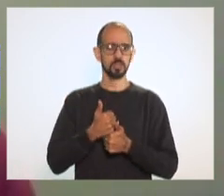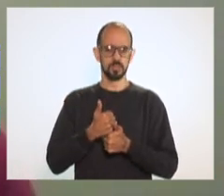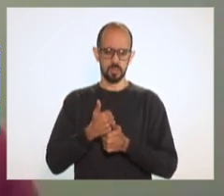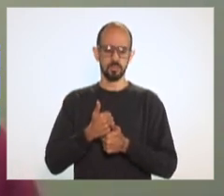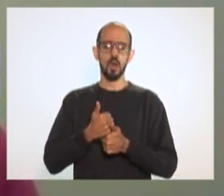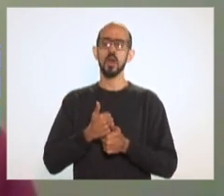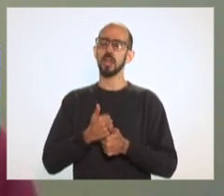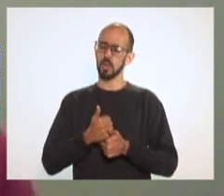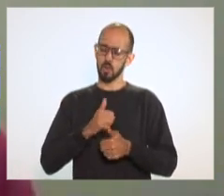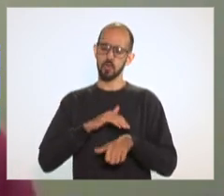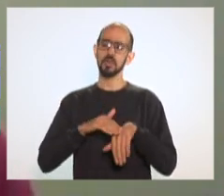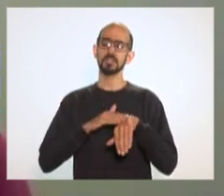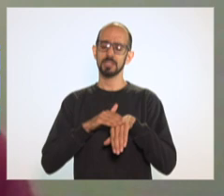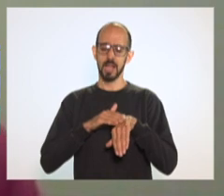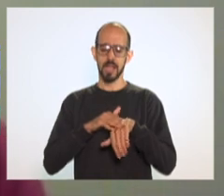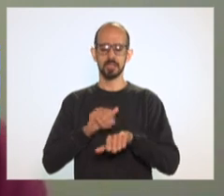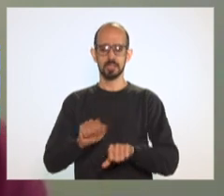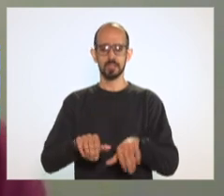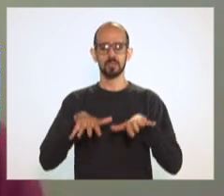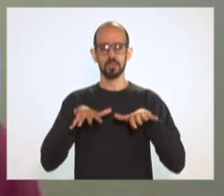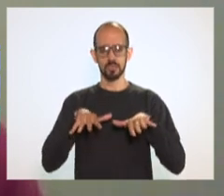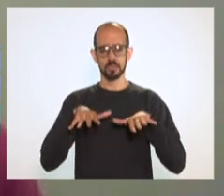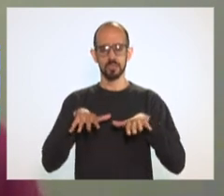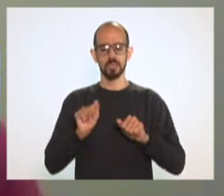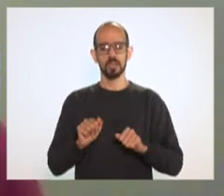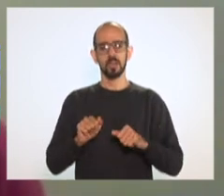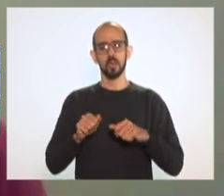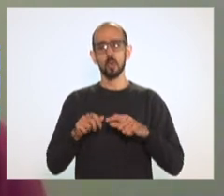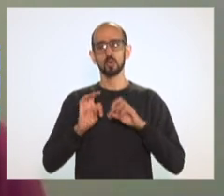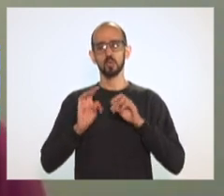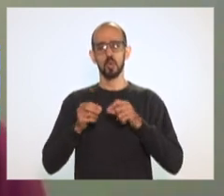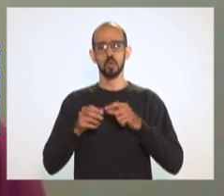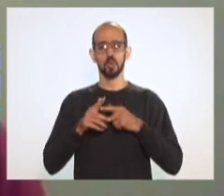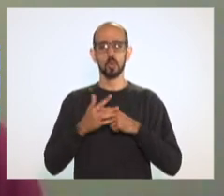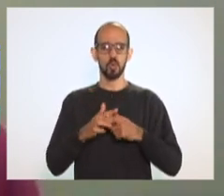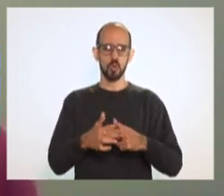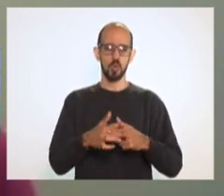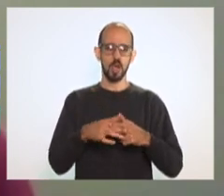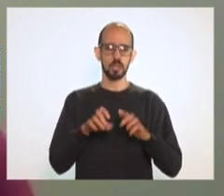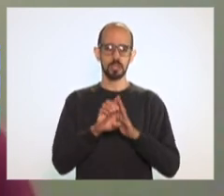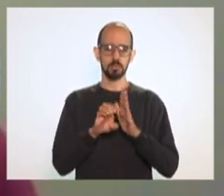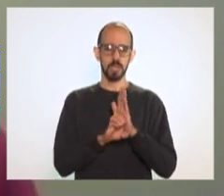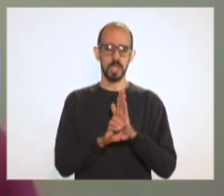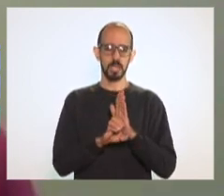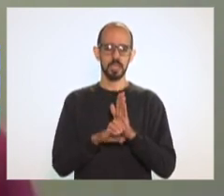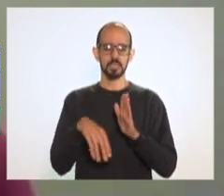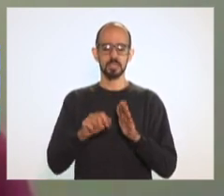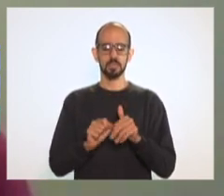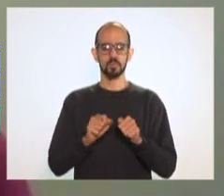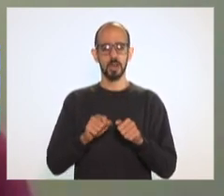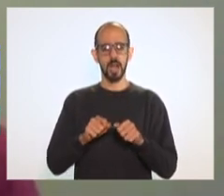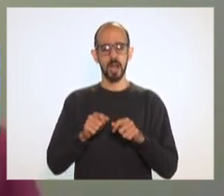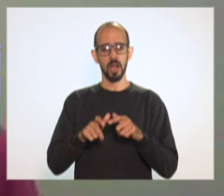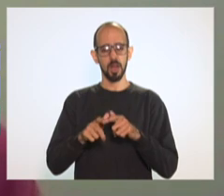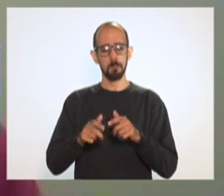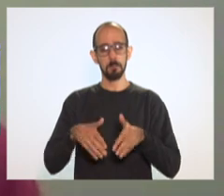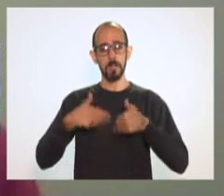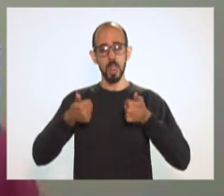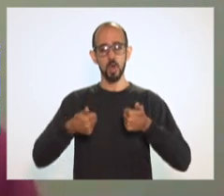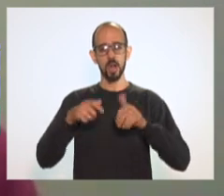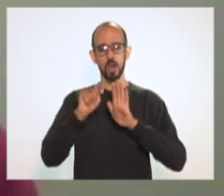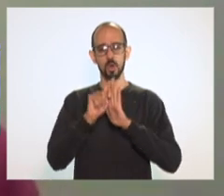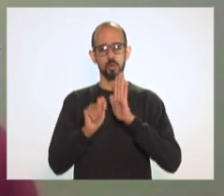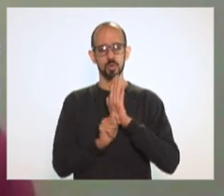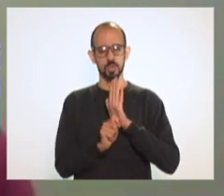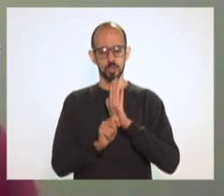debatido nessa audiência à luz das emendas que foram apresentadas para aprimorar o texto, portanto, o